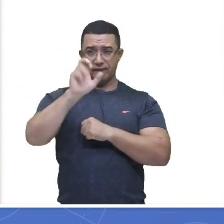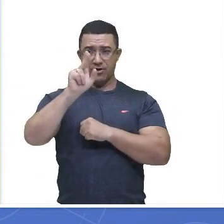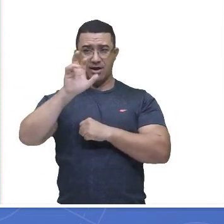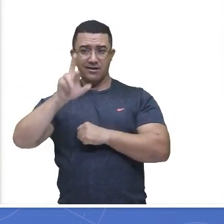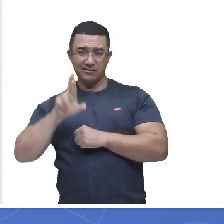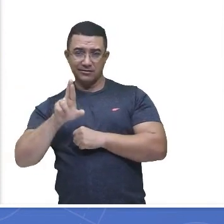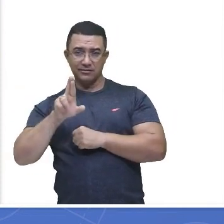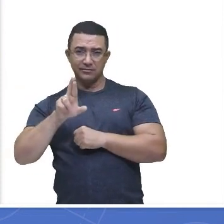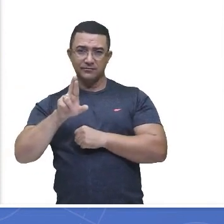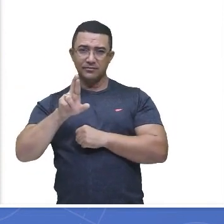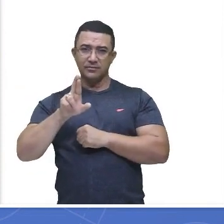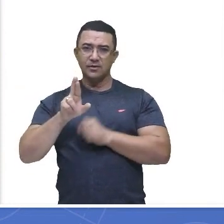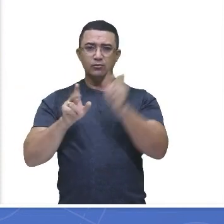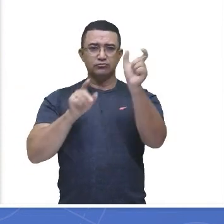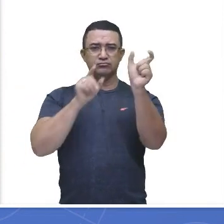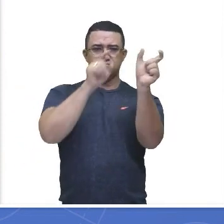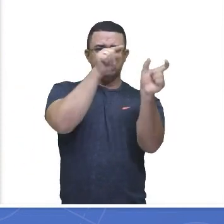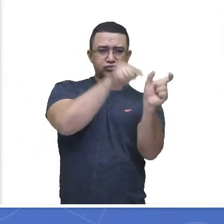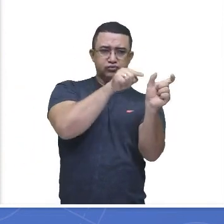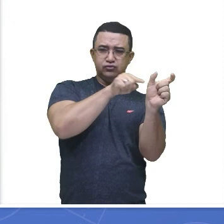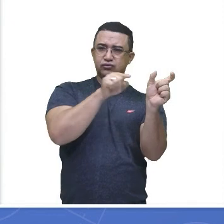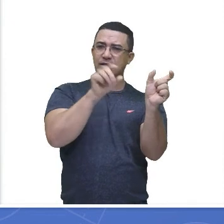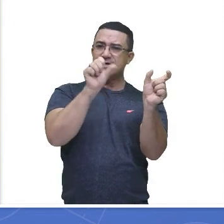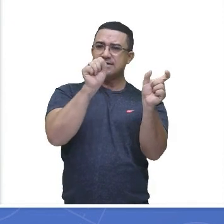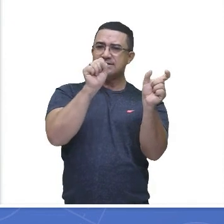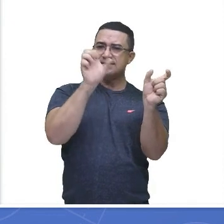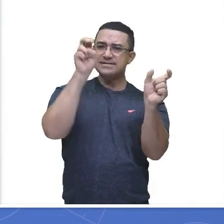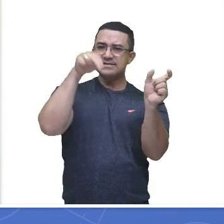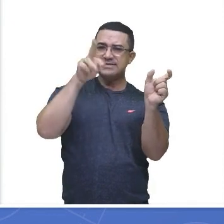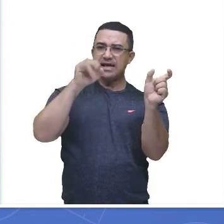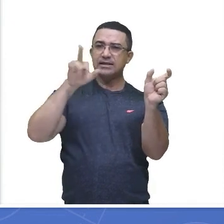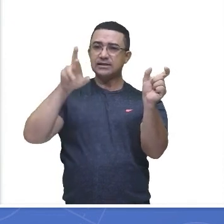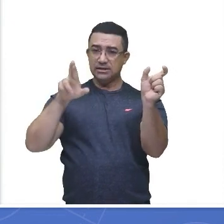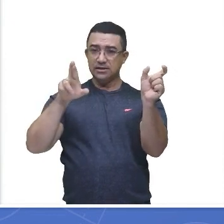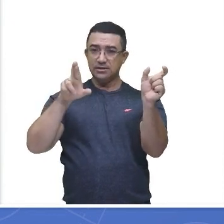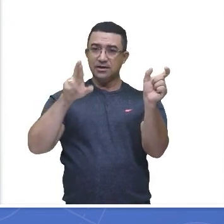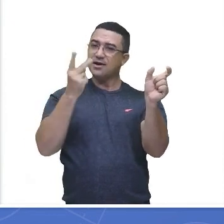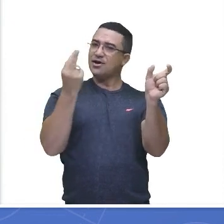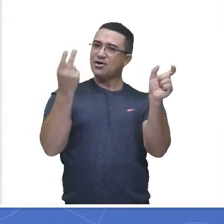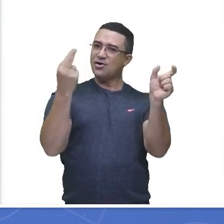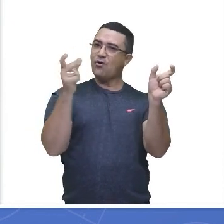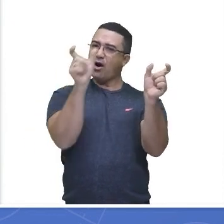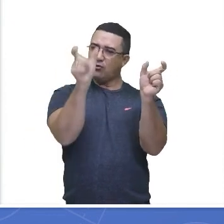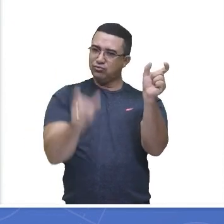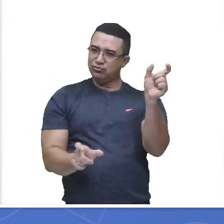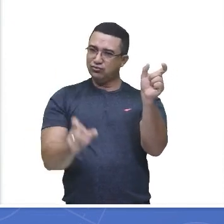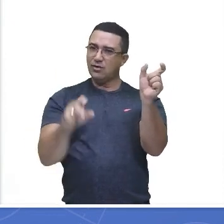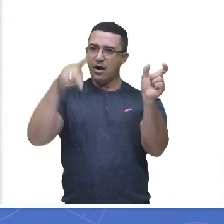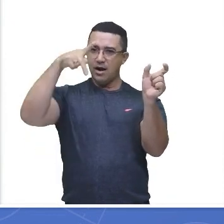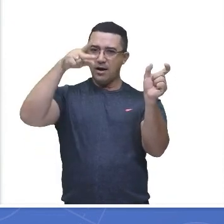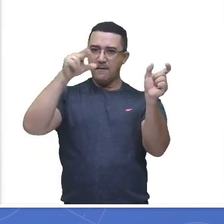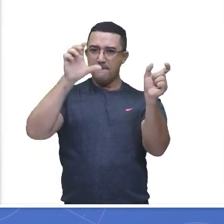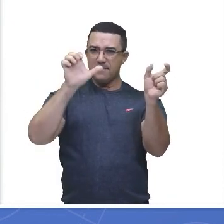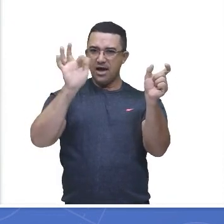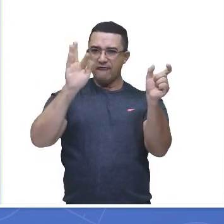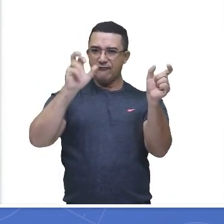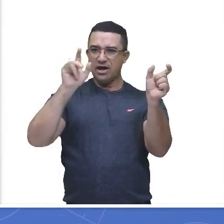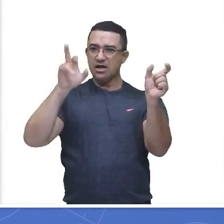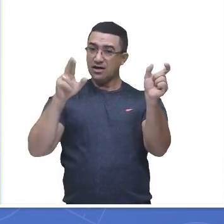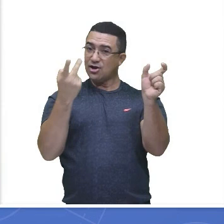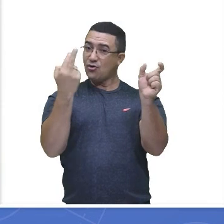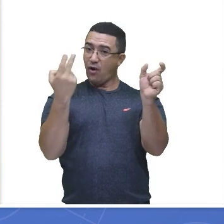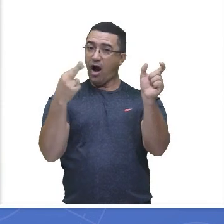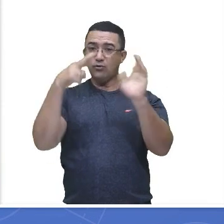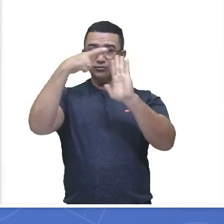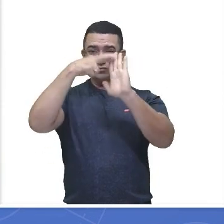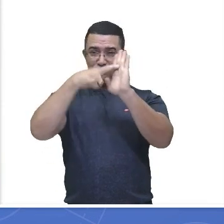porque o verbo preferir, ele sofre a mesma irregularidade do verbo sentir, né? O E, ele muda